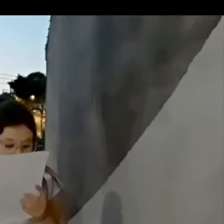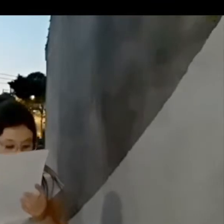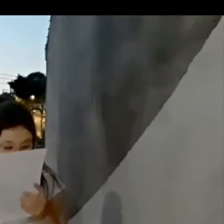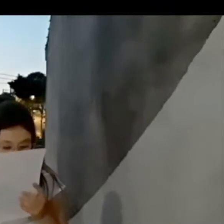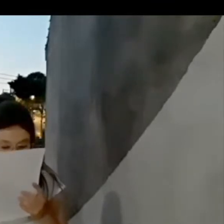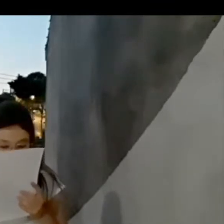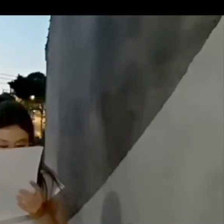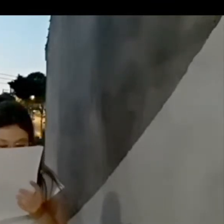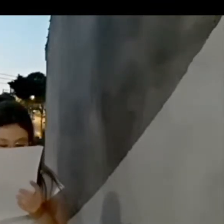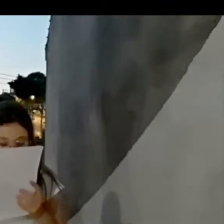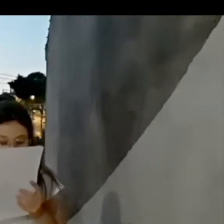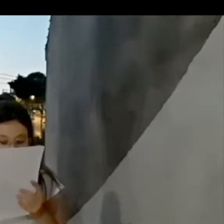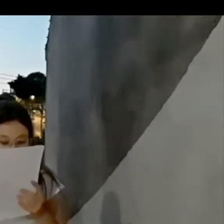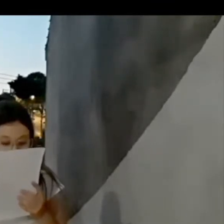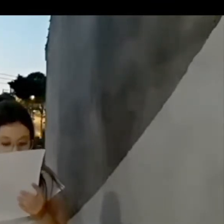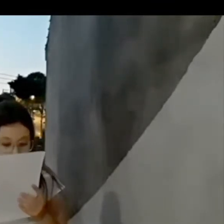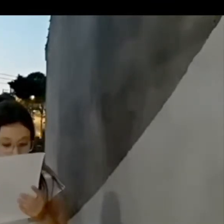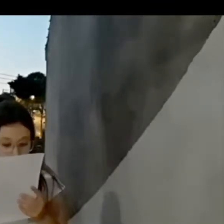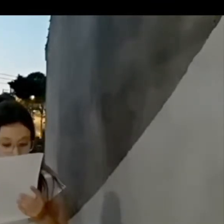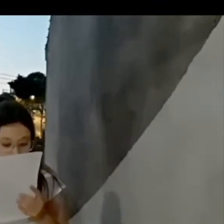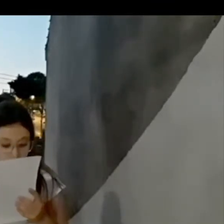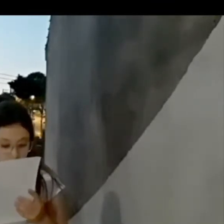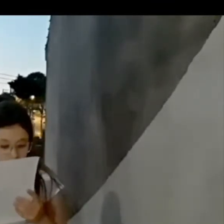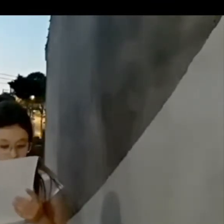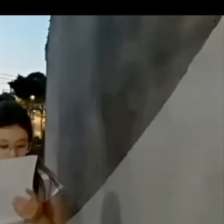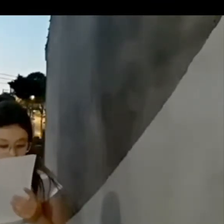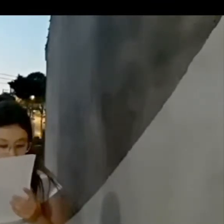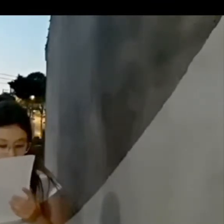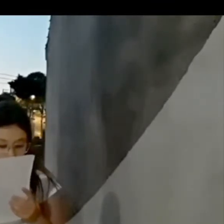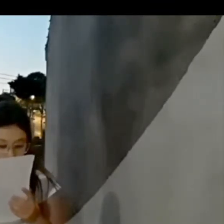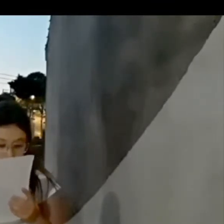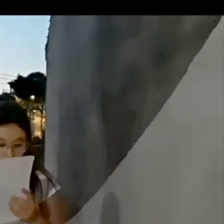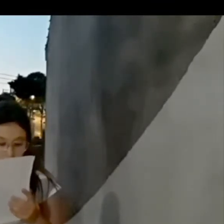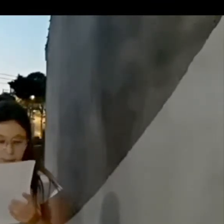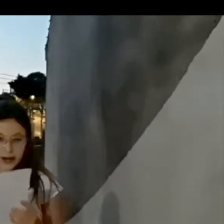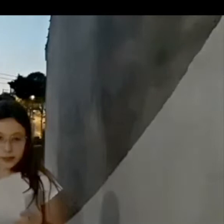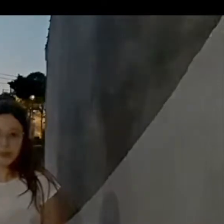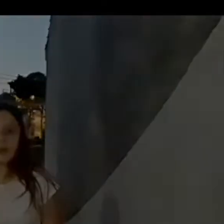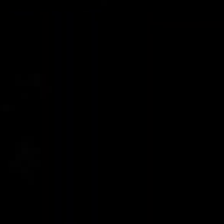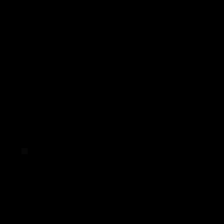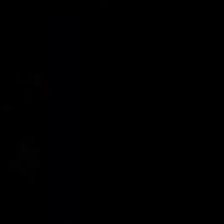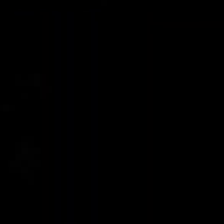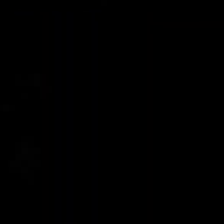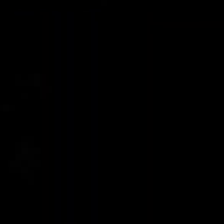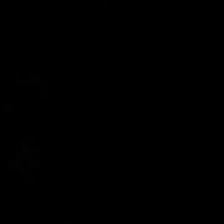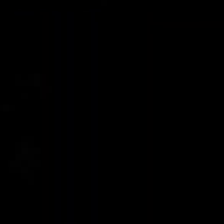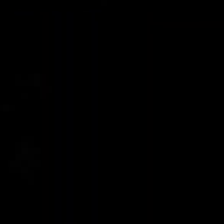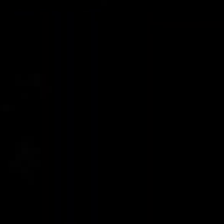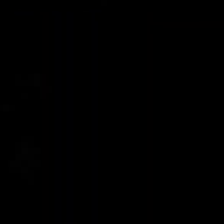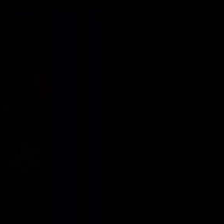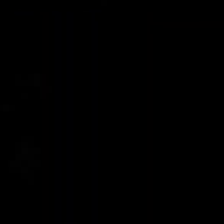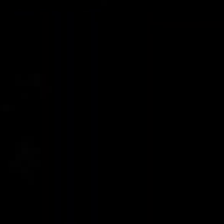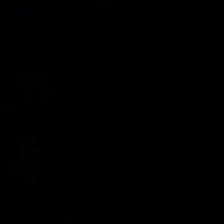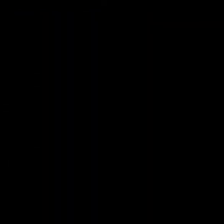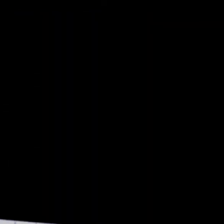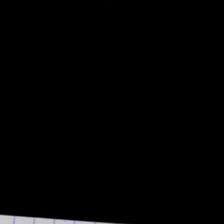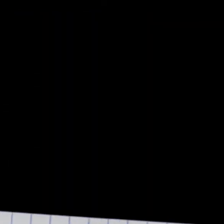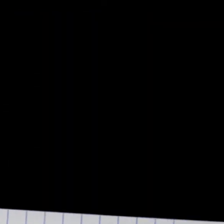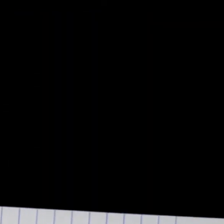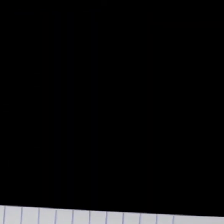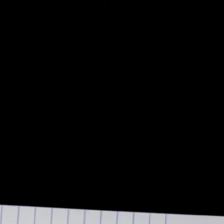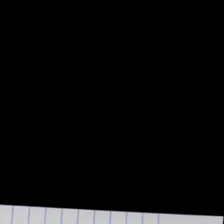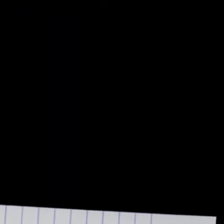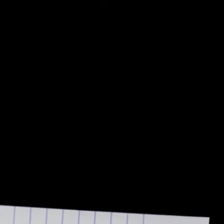O vazio se esvai, se faz, cheio de engarrafamentos que buscam o mar a